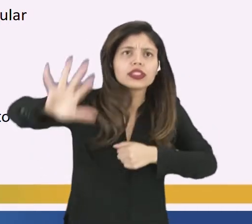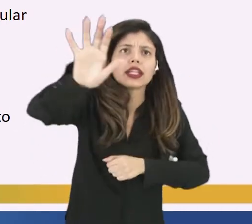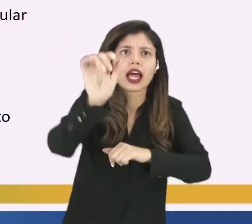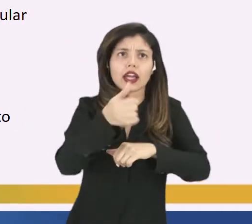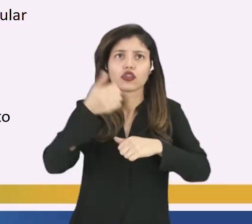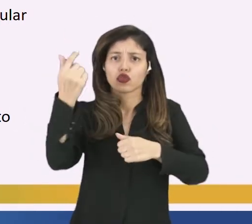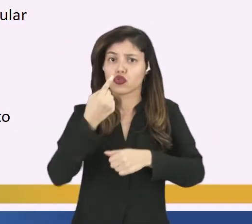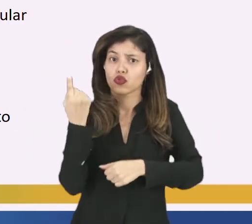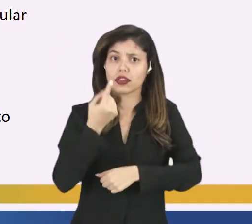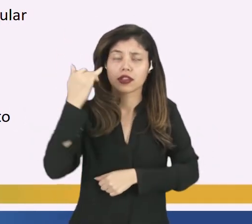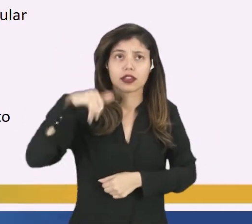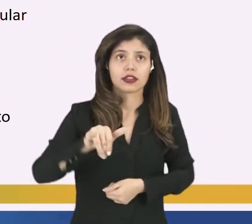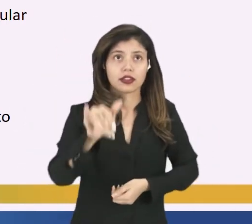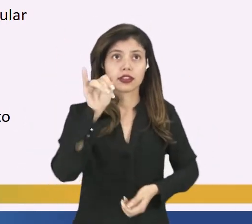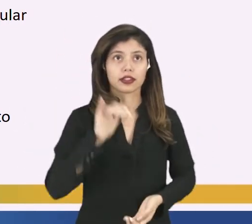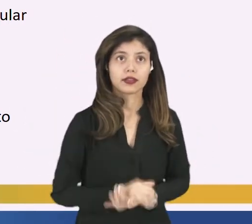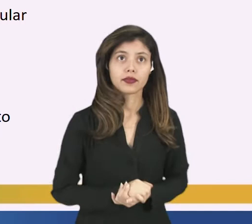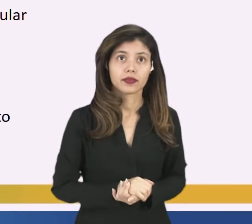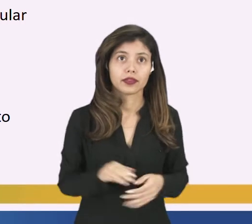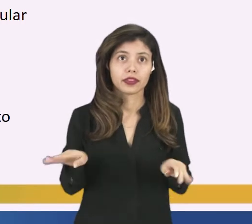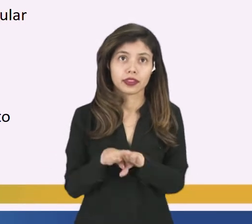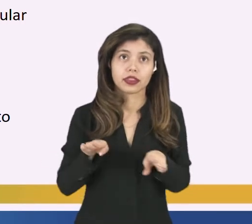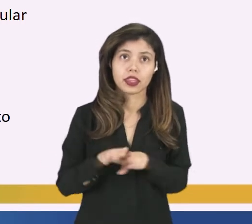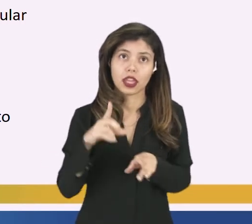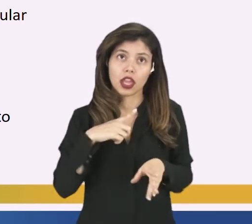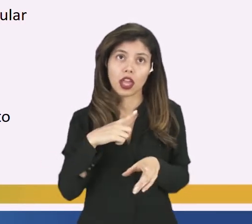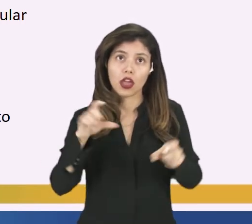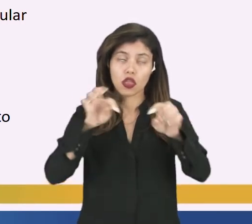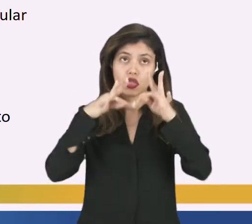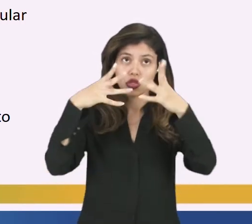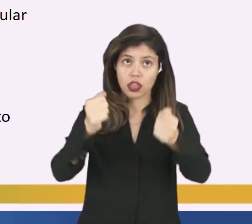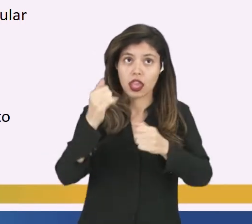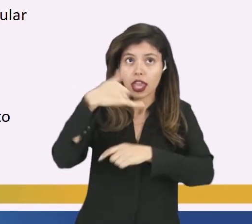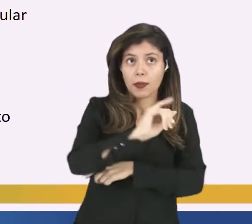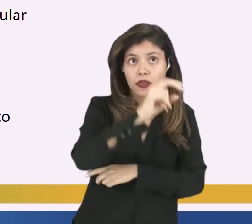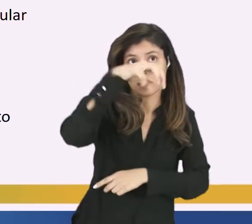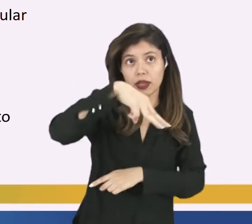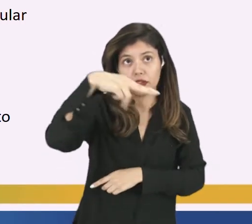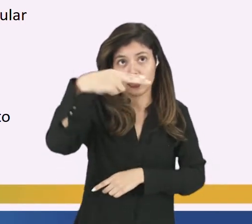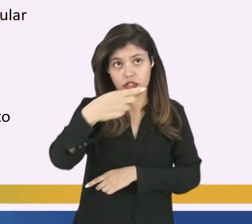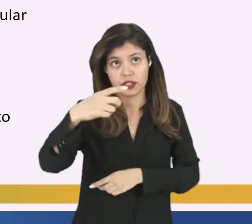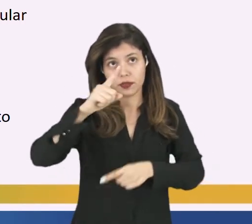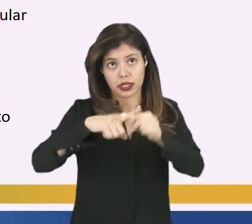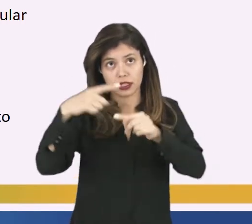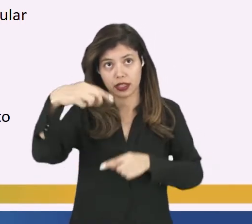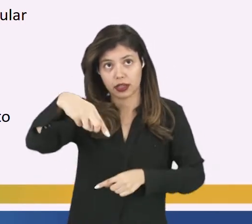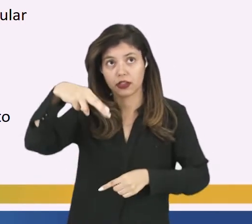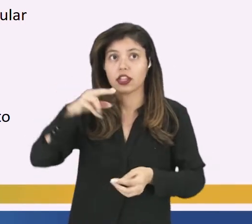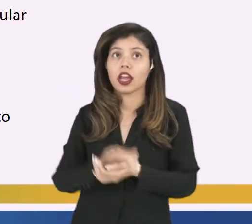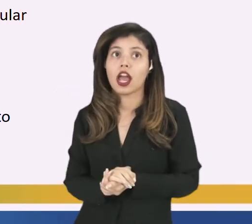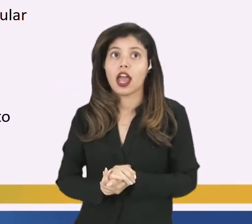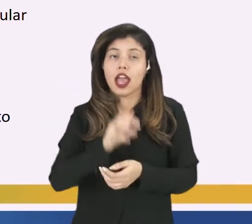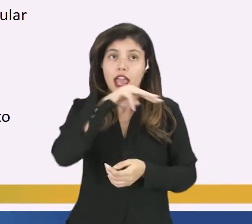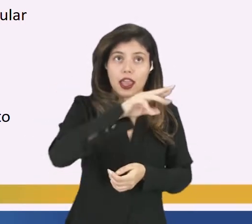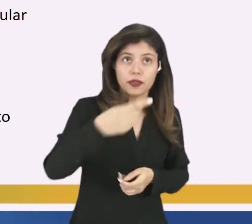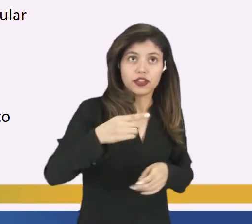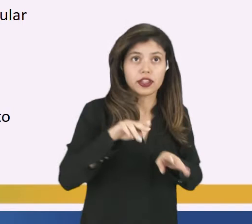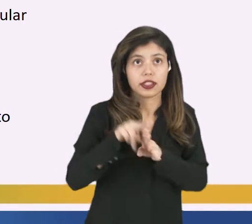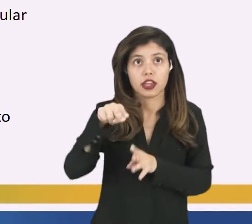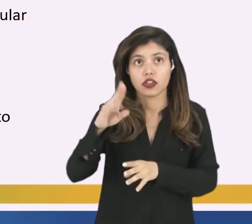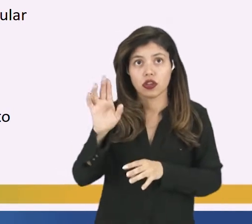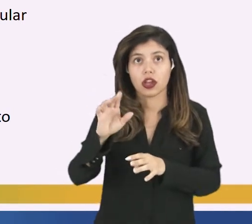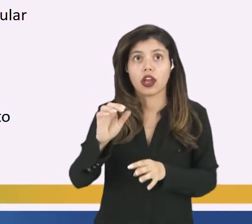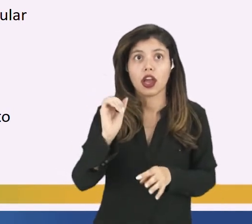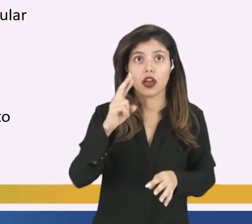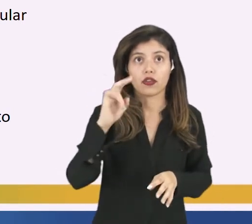equação geral e isola o y. Quando eu faço isso, ela vai ficar nesse formato aqui, ó. Y igual a mx mais n. M é o angular